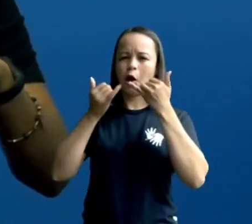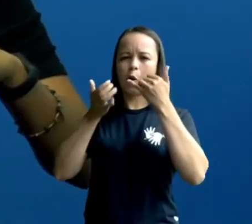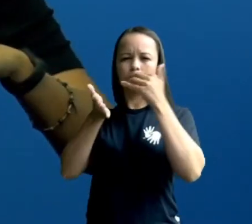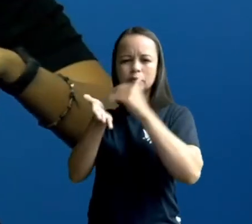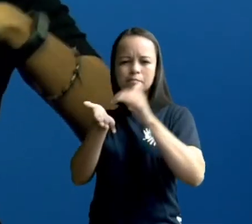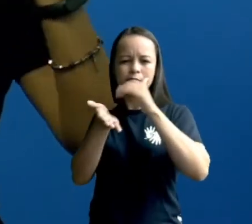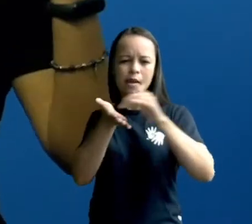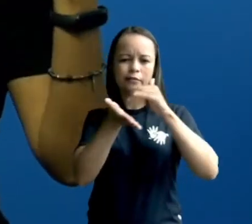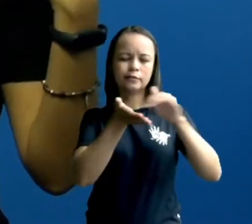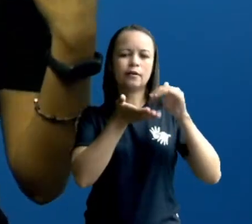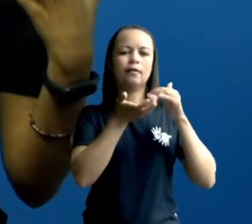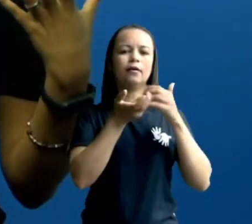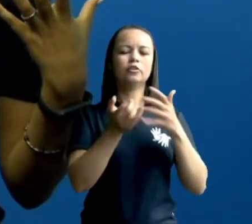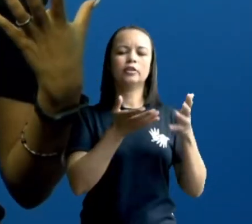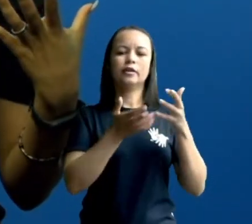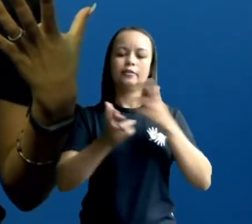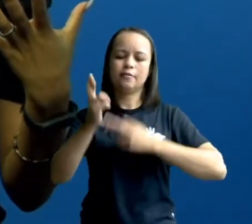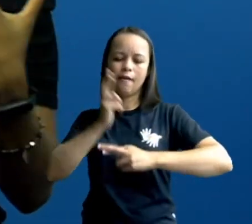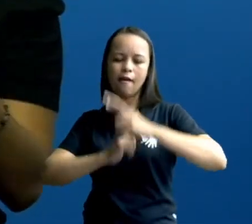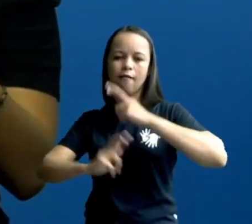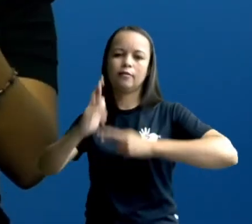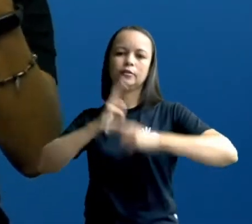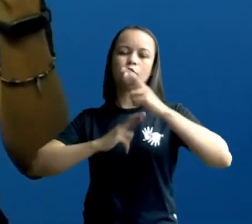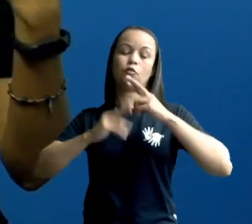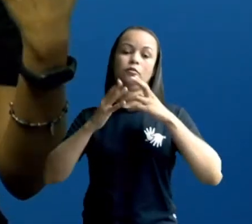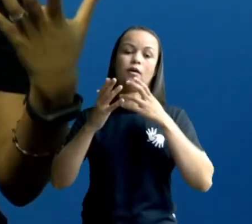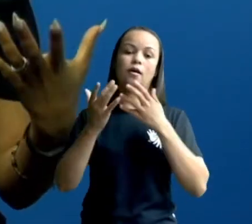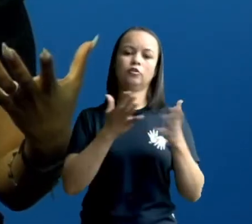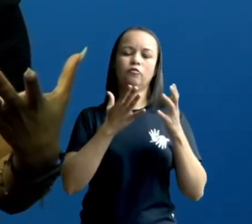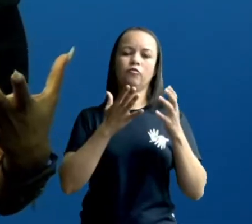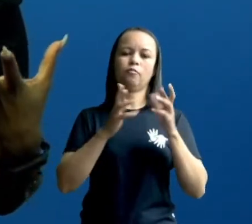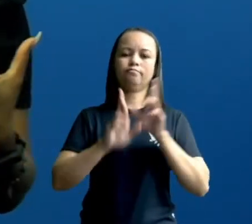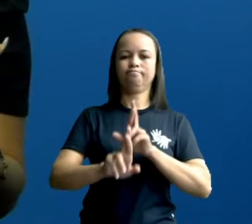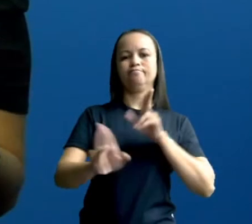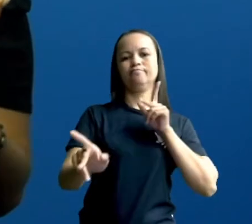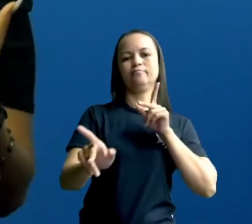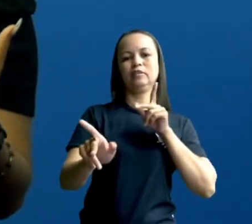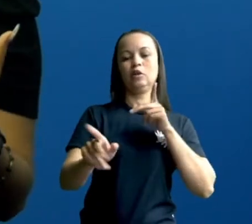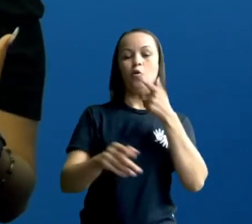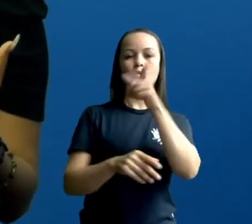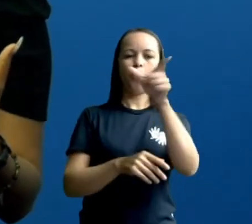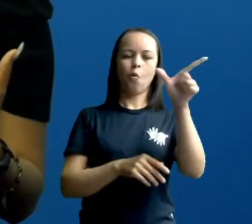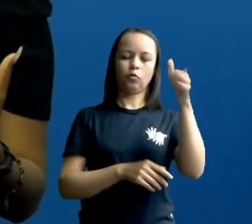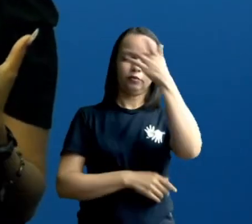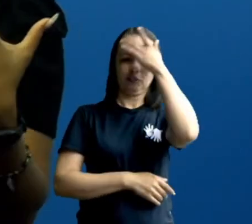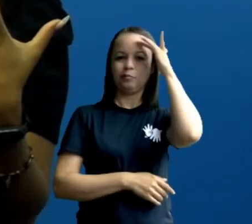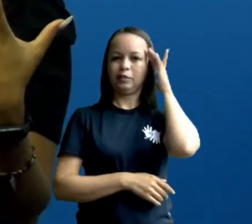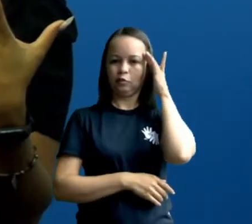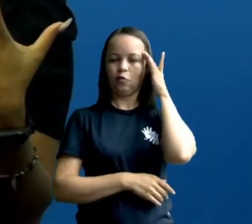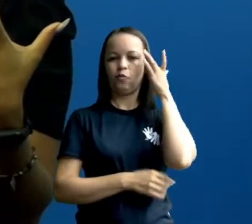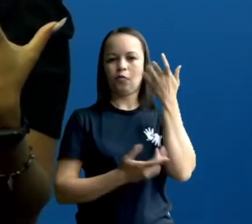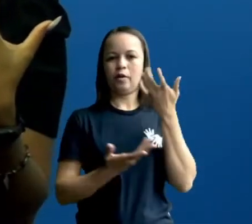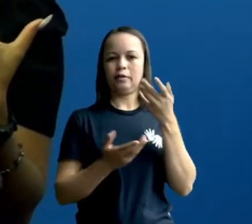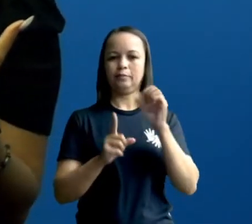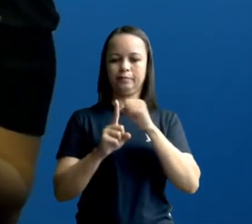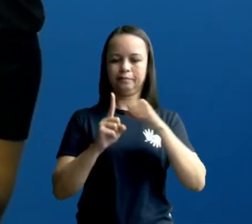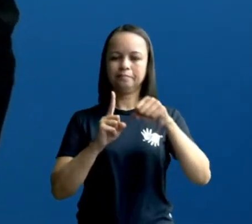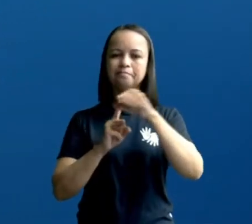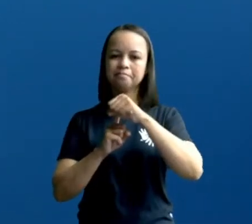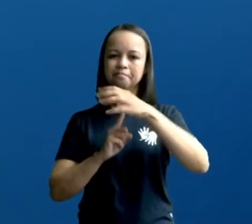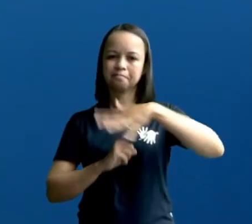mensagem, é se relacionar de uma forma diferente com outras pessoas em meio à nossa